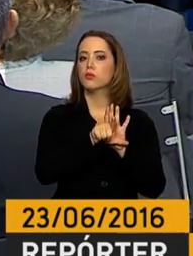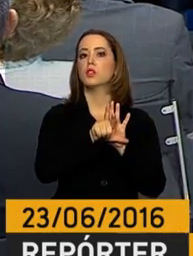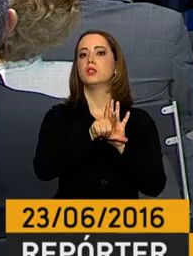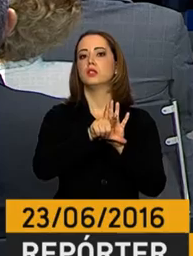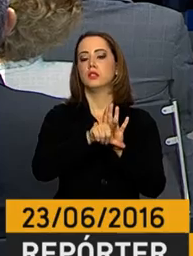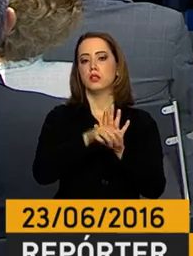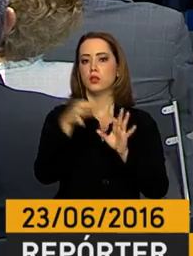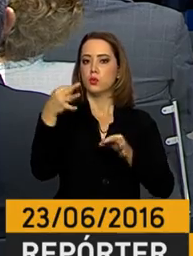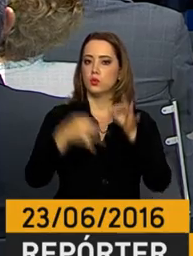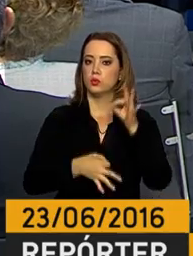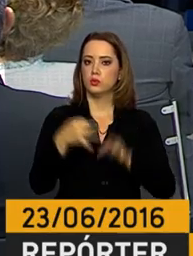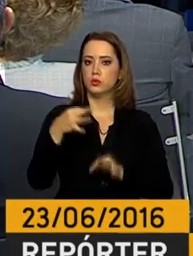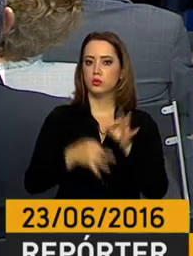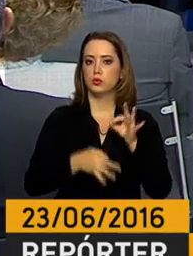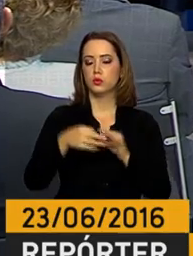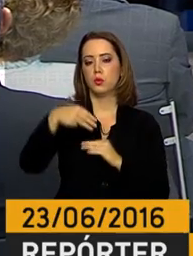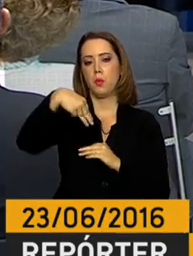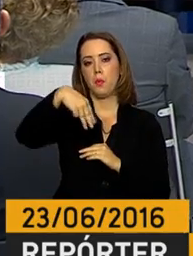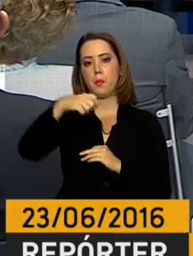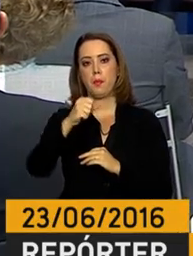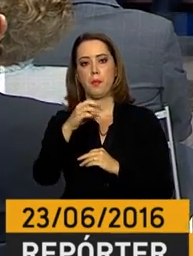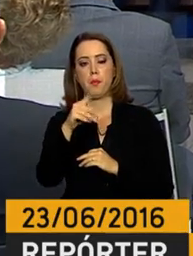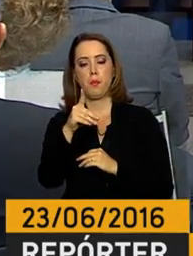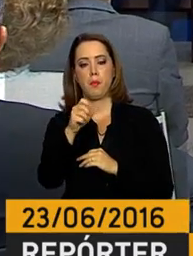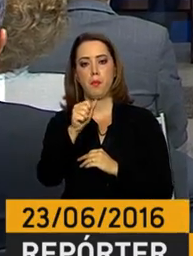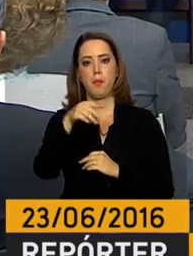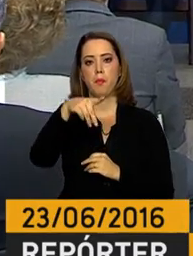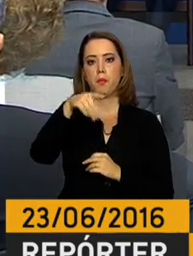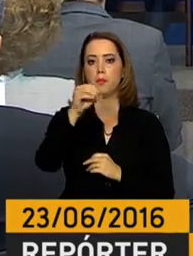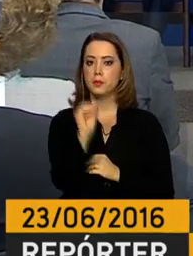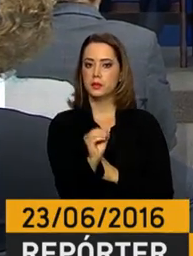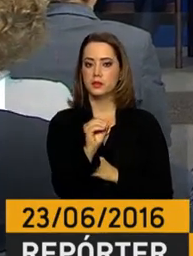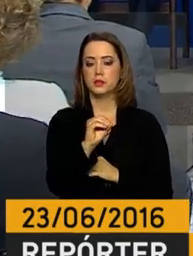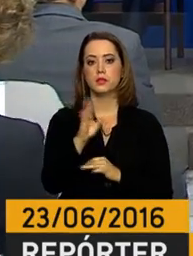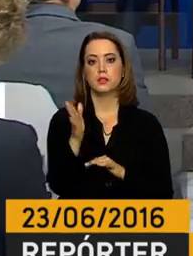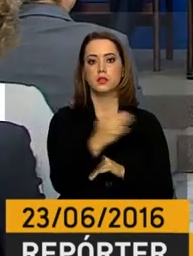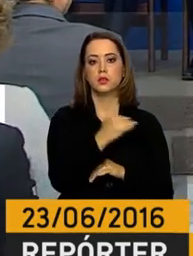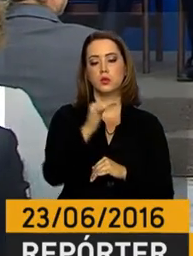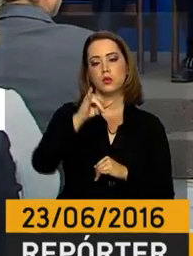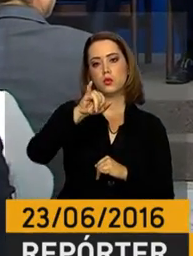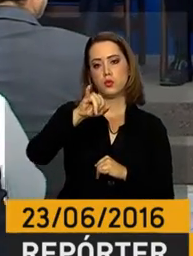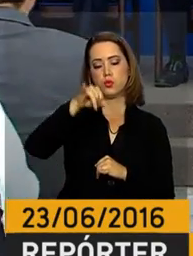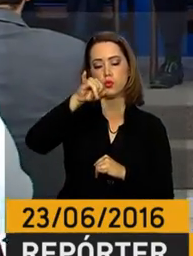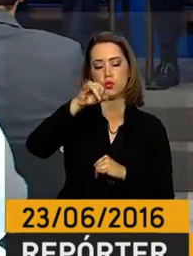e julgamento do mandado de individual e